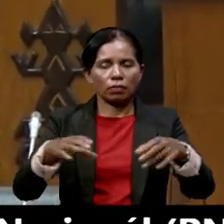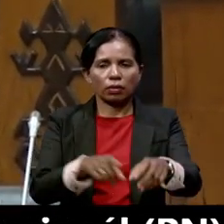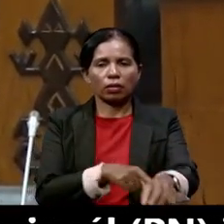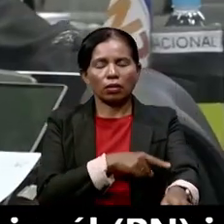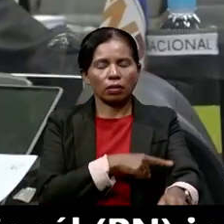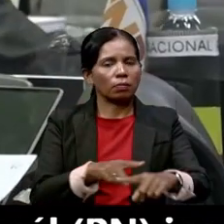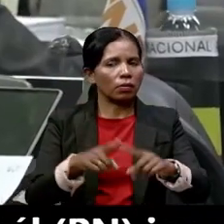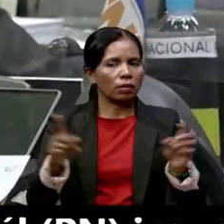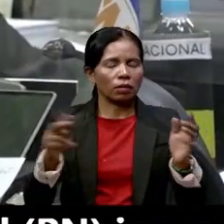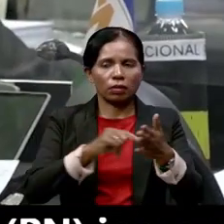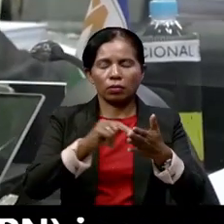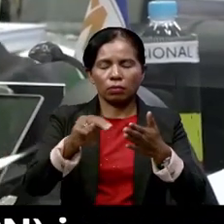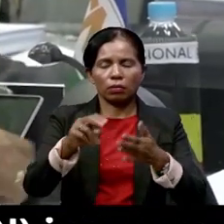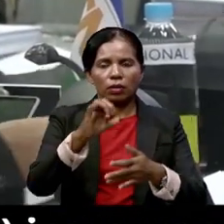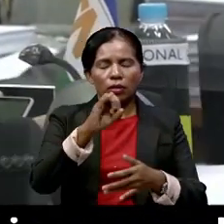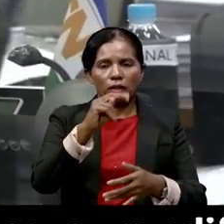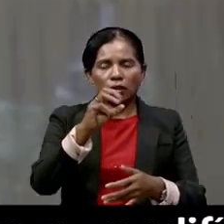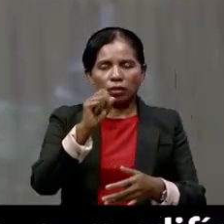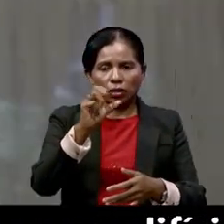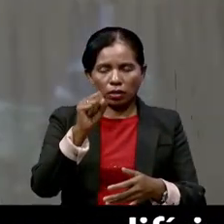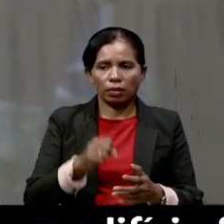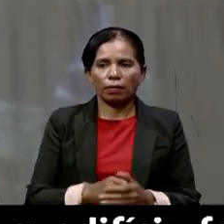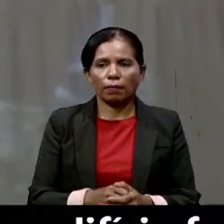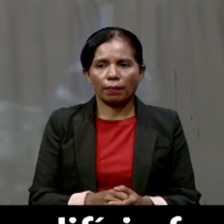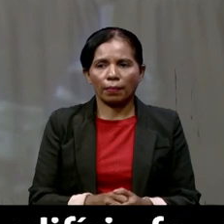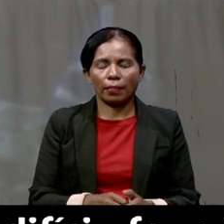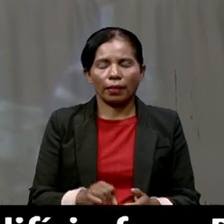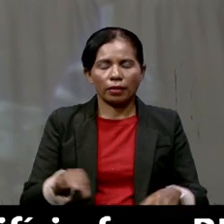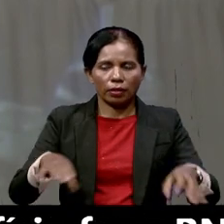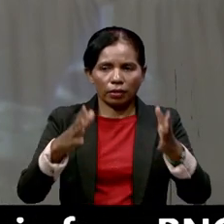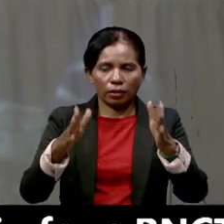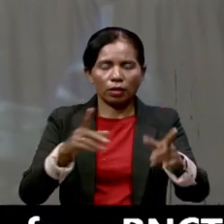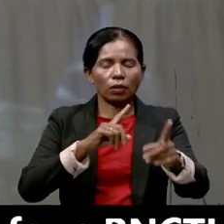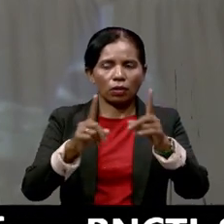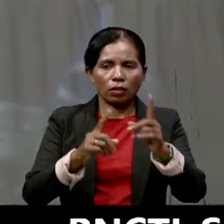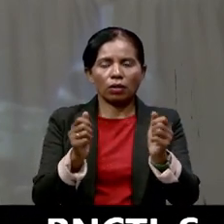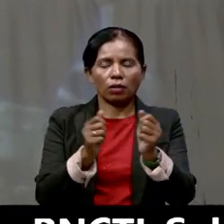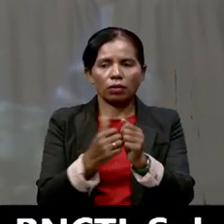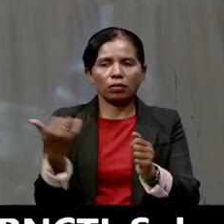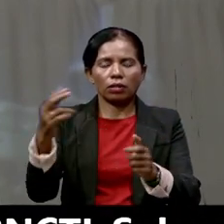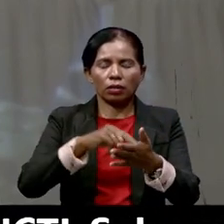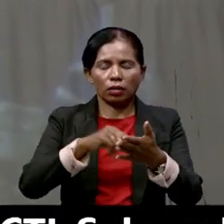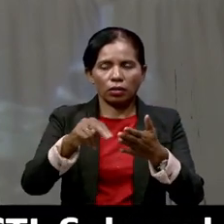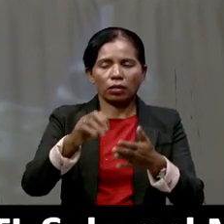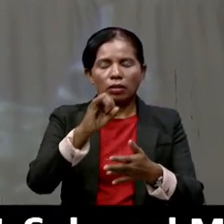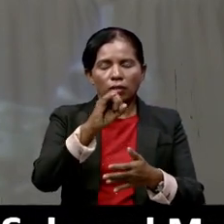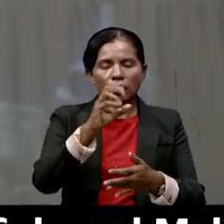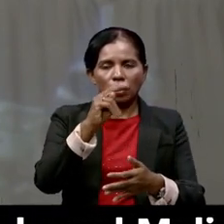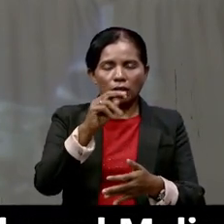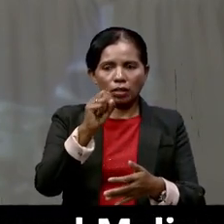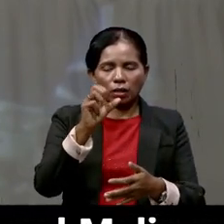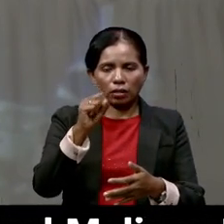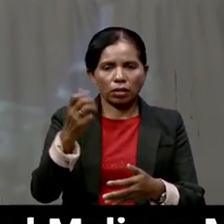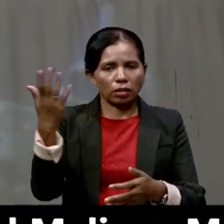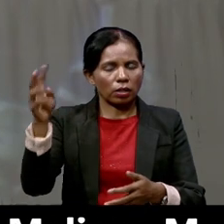mai belaiha numero siguran sosial. Fonda dau ki ha funcionario balung makba konfirma sira nia numero siguran sosial iha